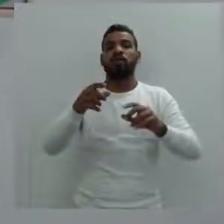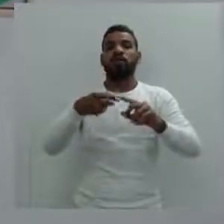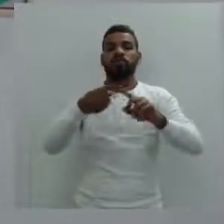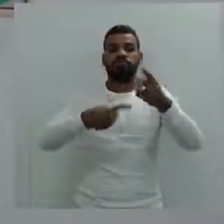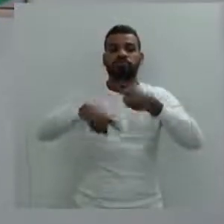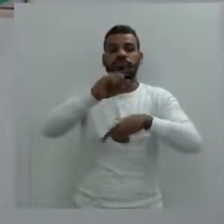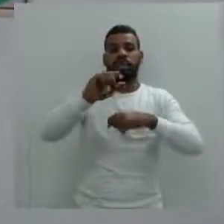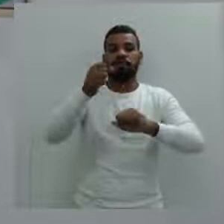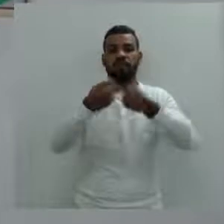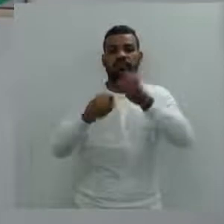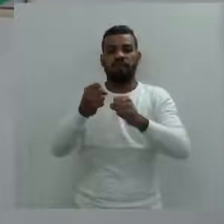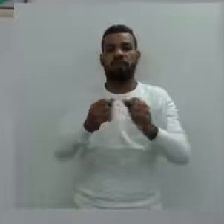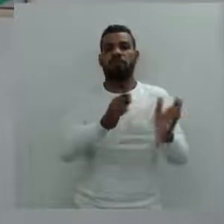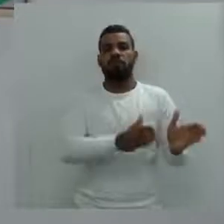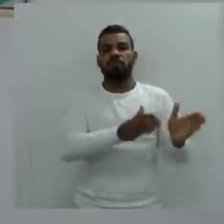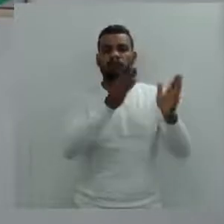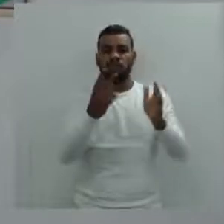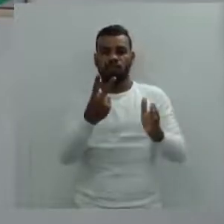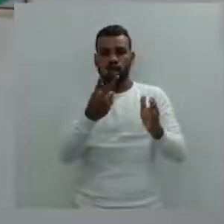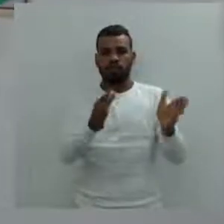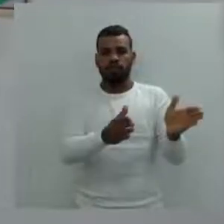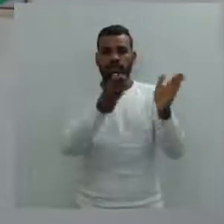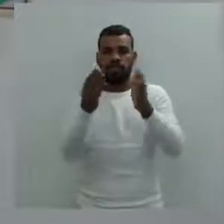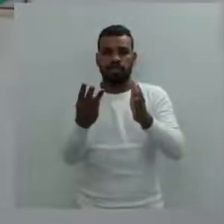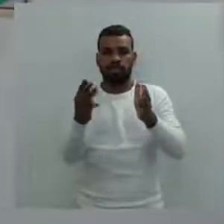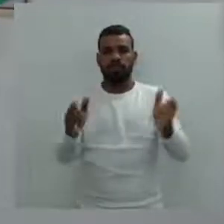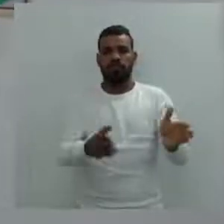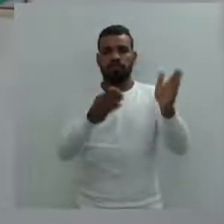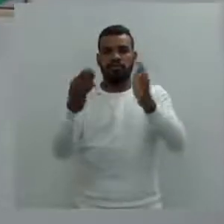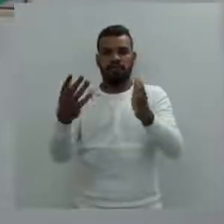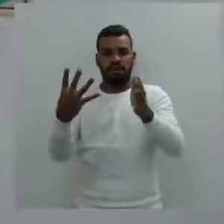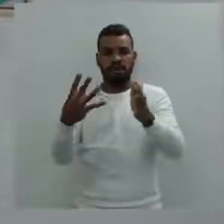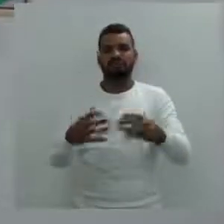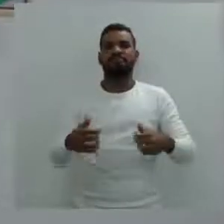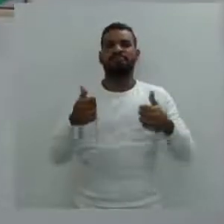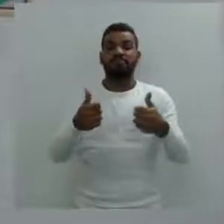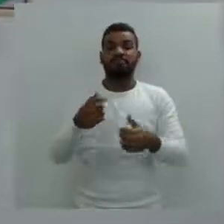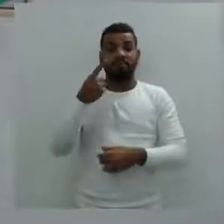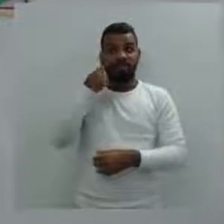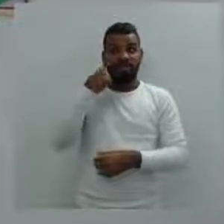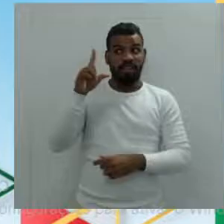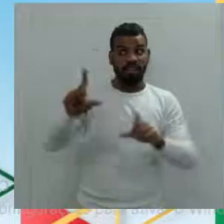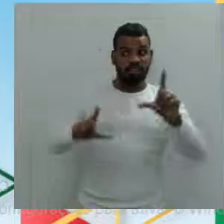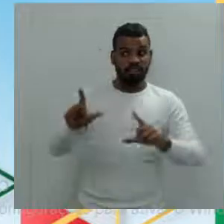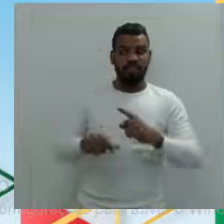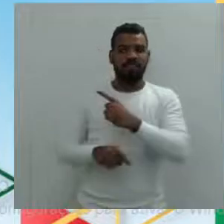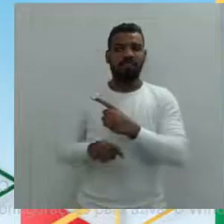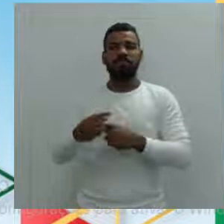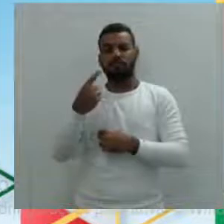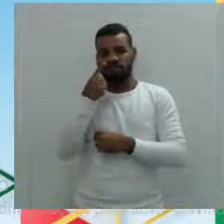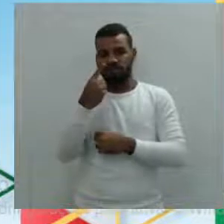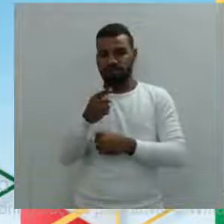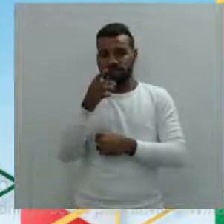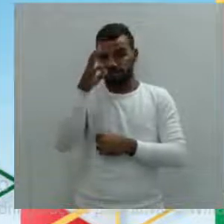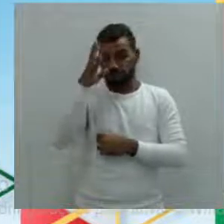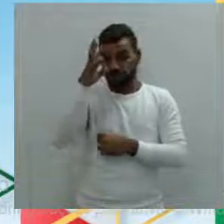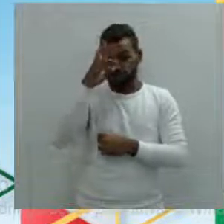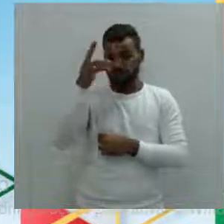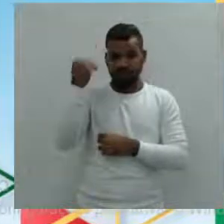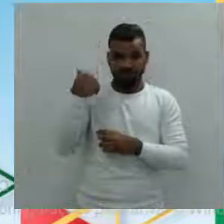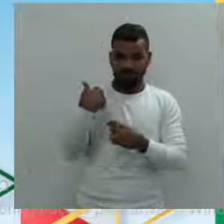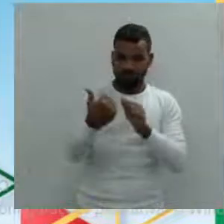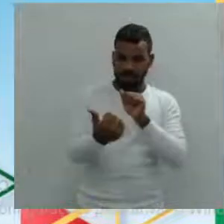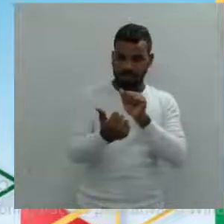Industrial. Fase 2, fase 3 e fase 4, tá bom? Então, vê aí na tela para você dar uma relembrada